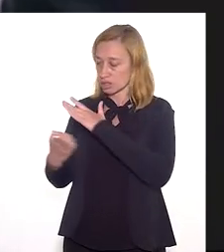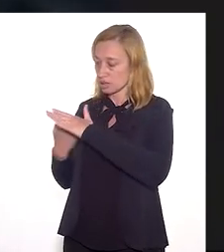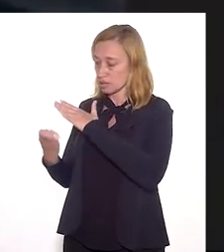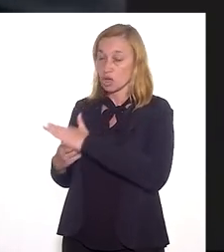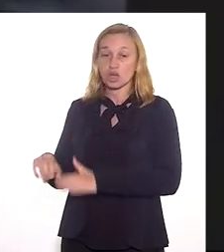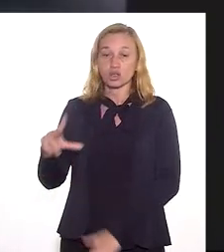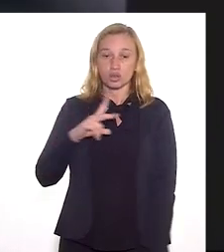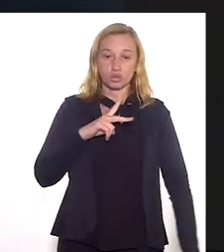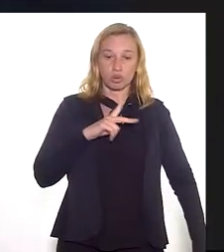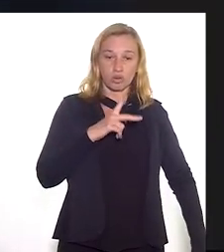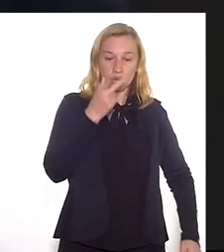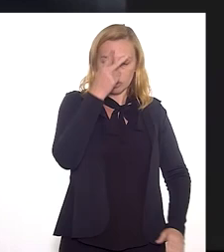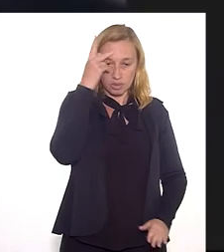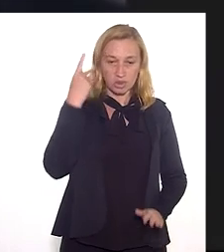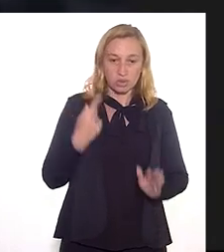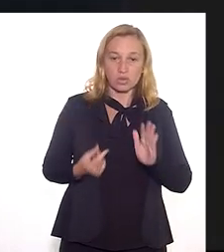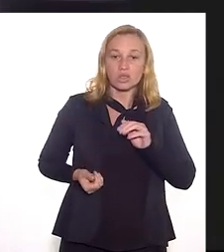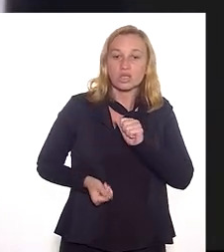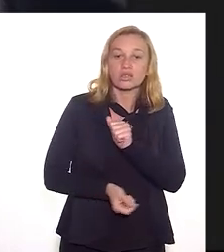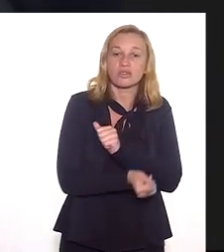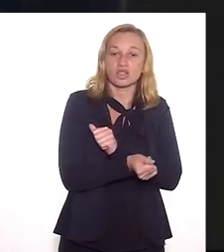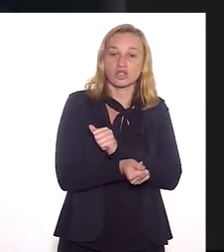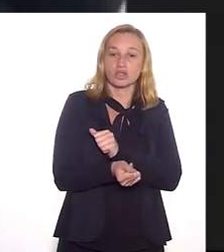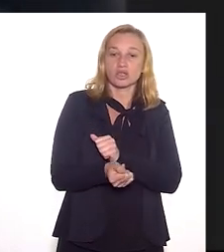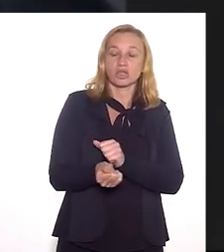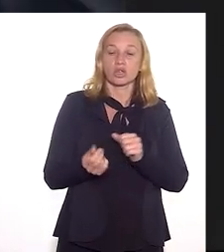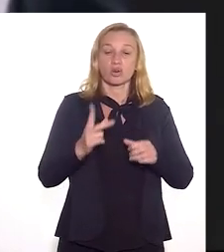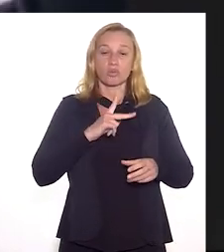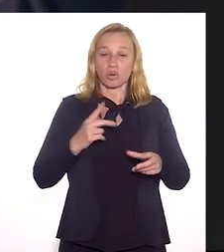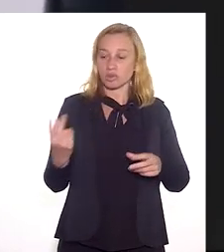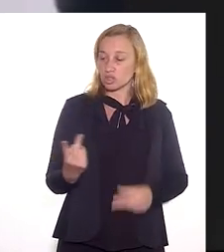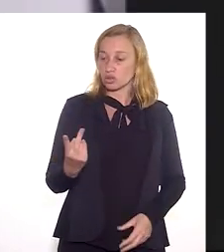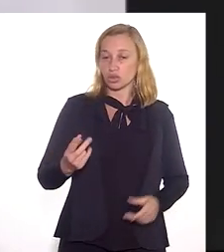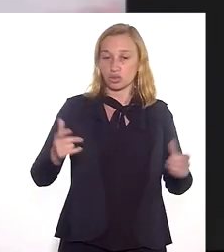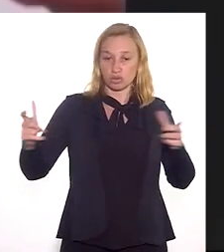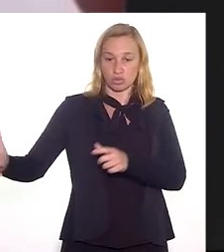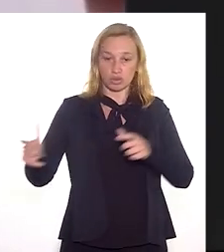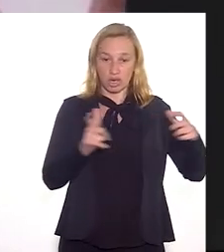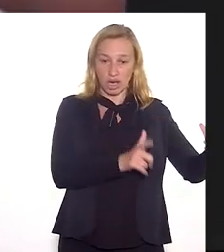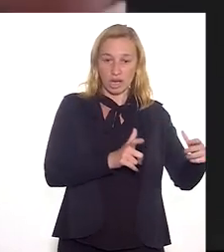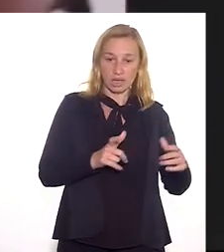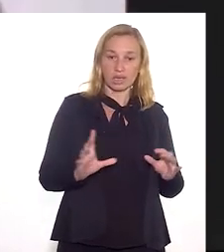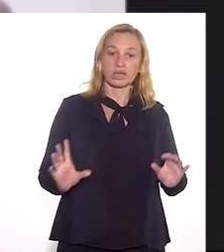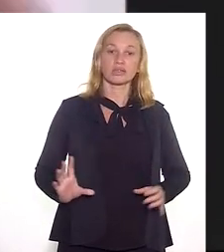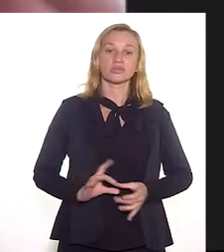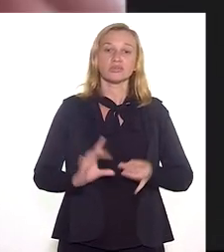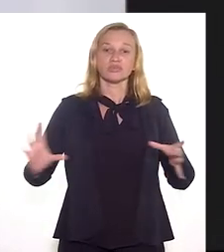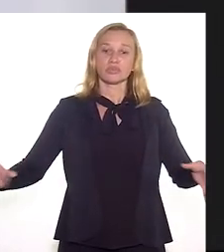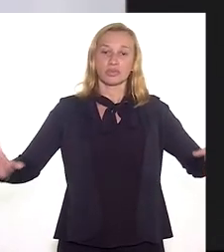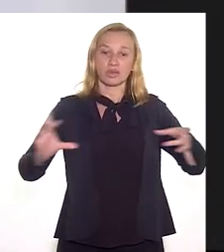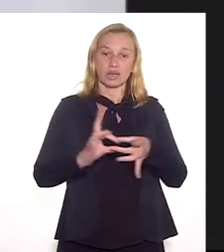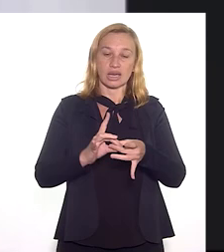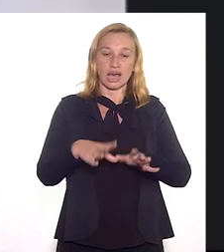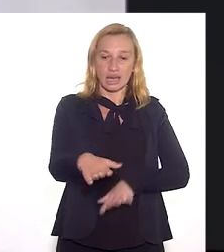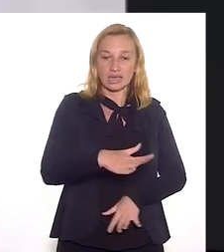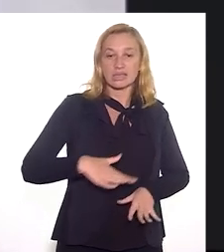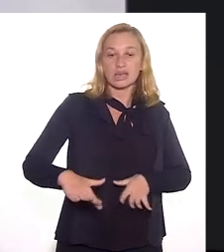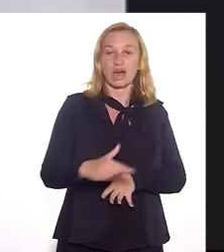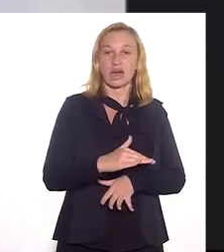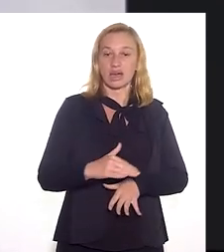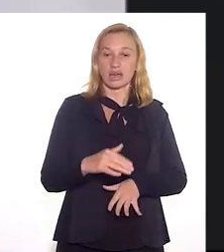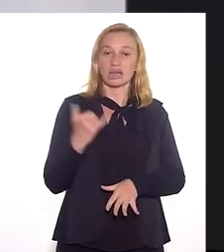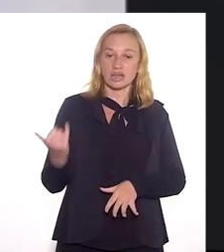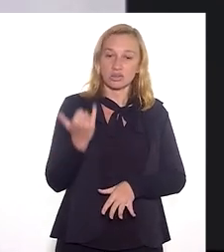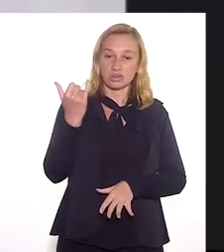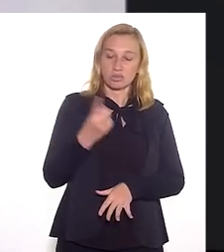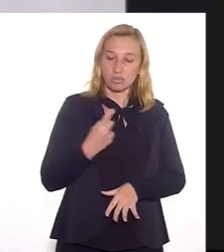entre as empresas e os próprios investidores dentro dessas duas pontas. Então, tentar consolidar,